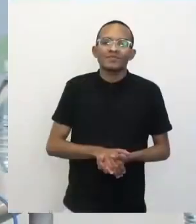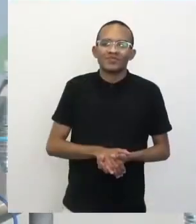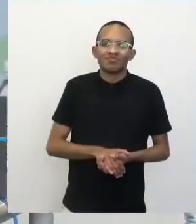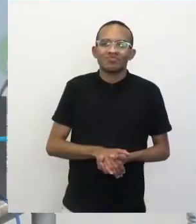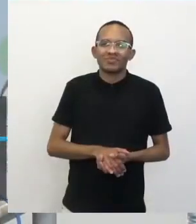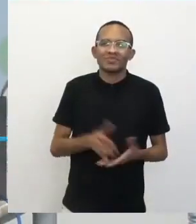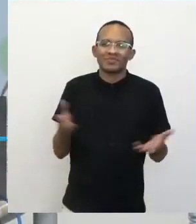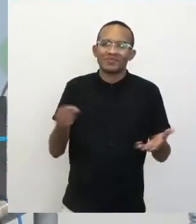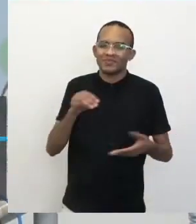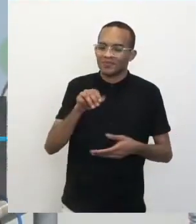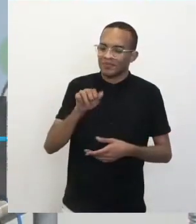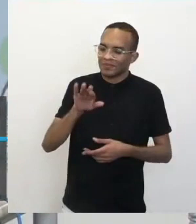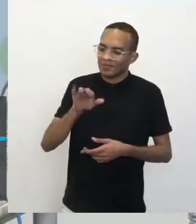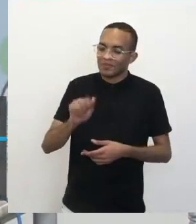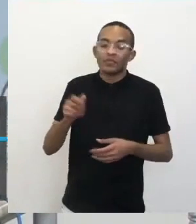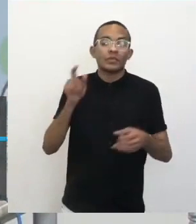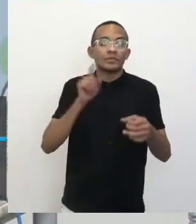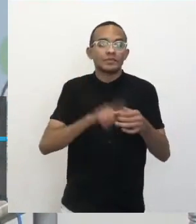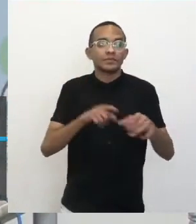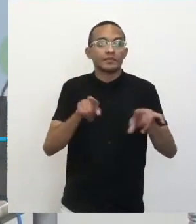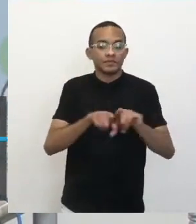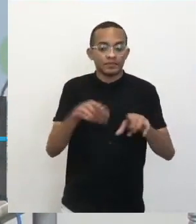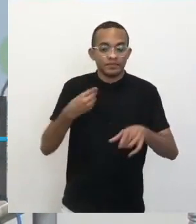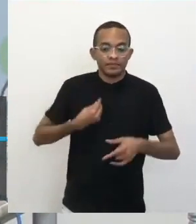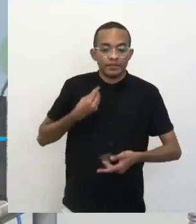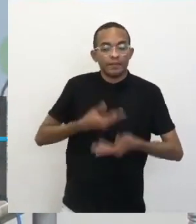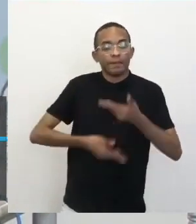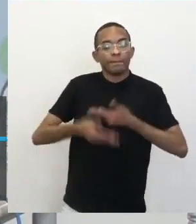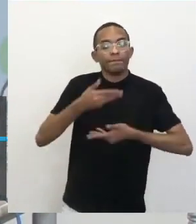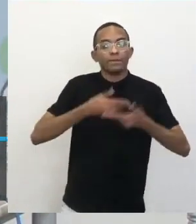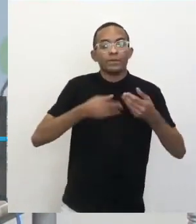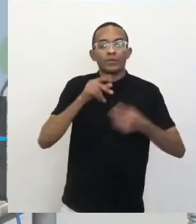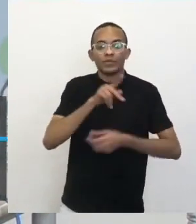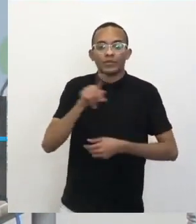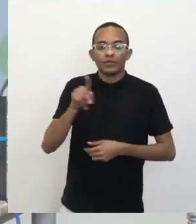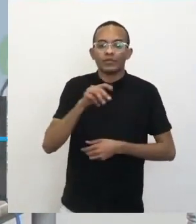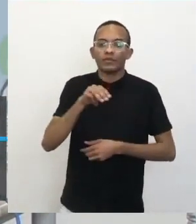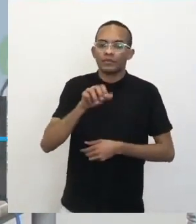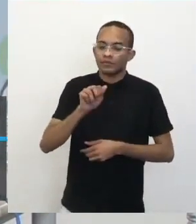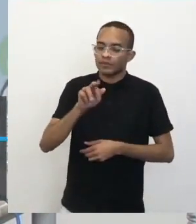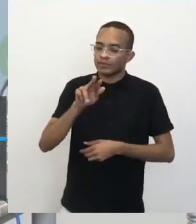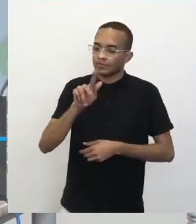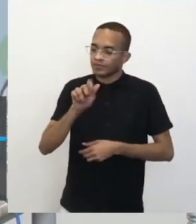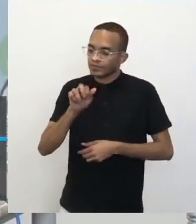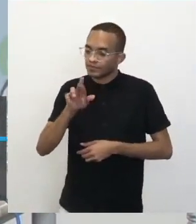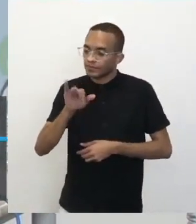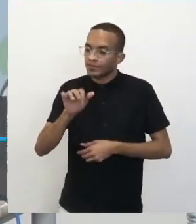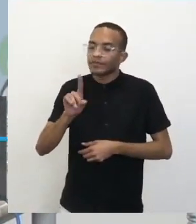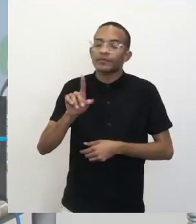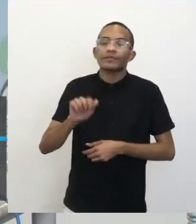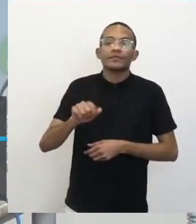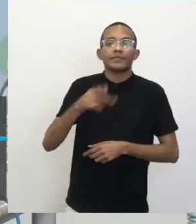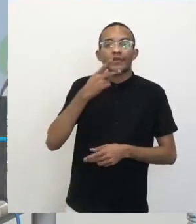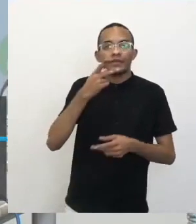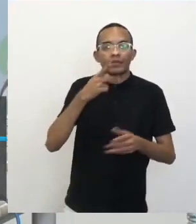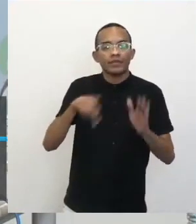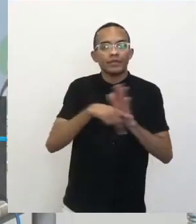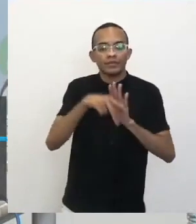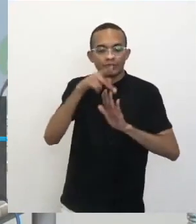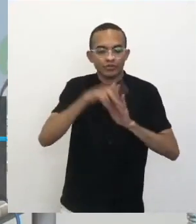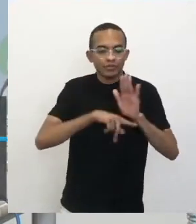Legal, Márcia, voltamos aqui e o pessoal está participando bem aqui da aula. A Pro Margarita mandou para a gente, refere sobre o seu